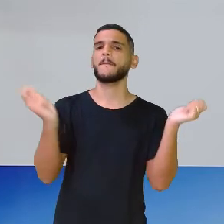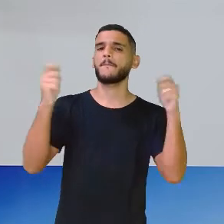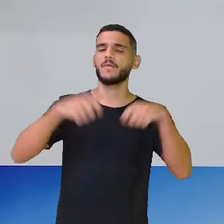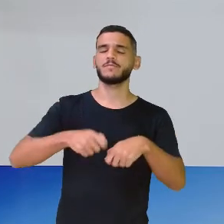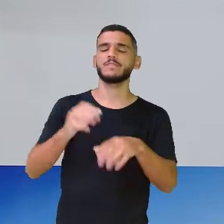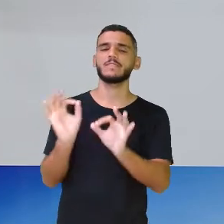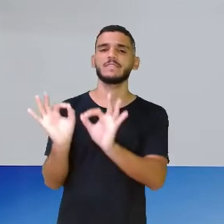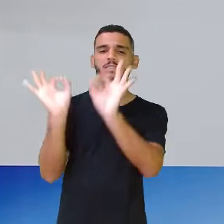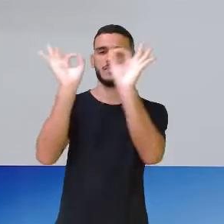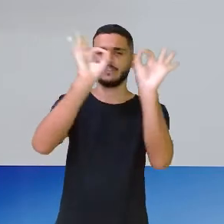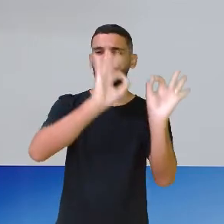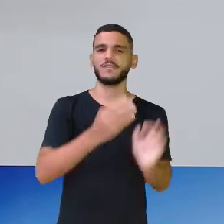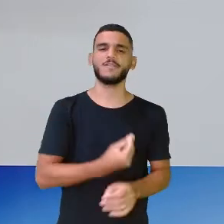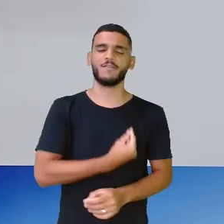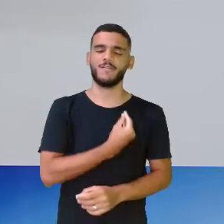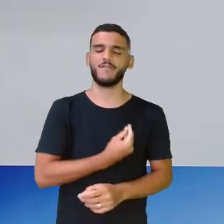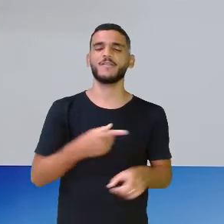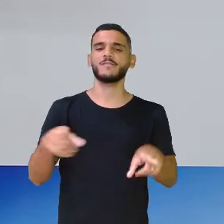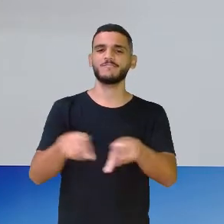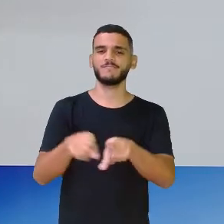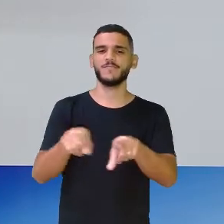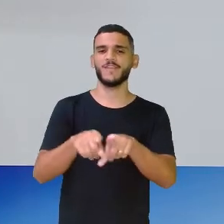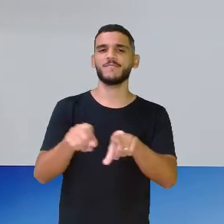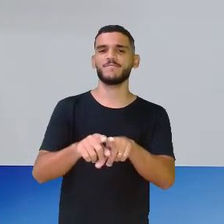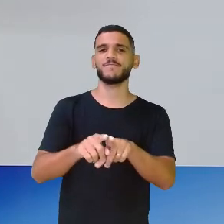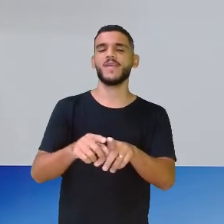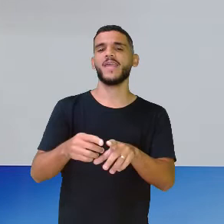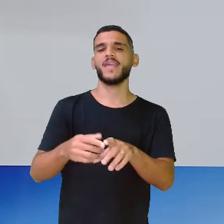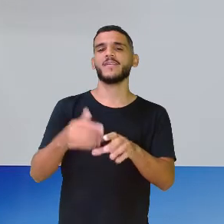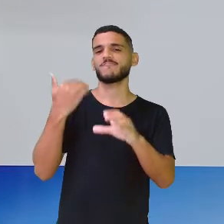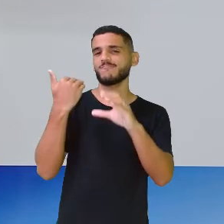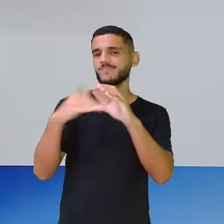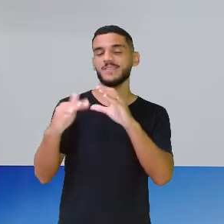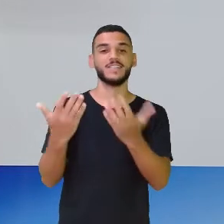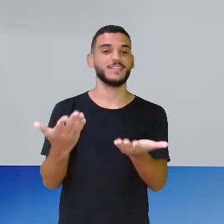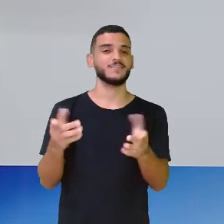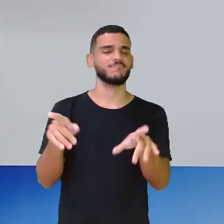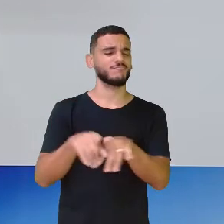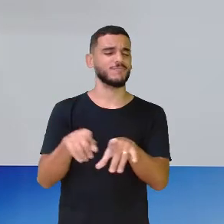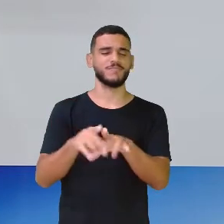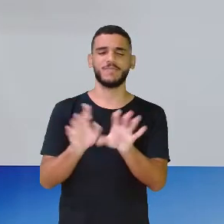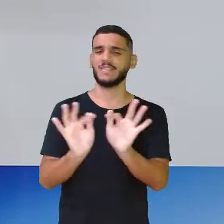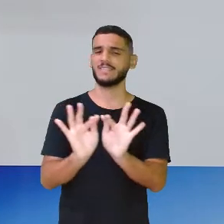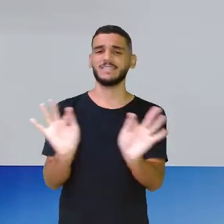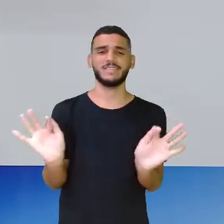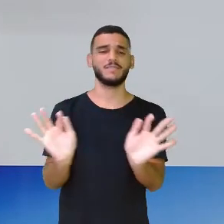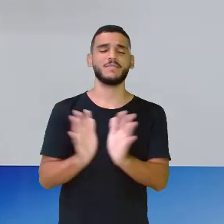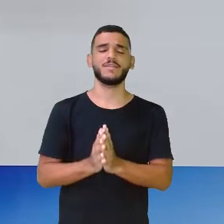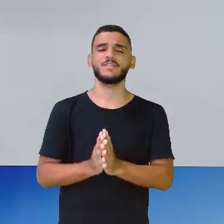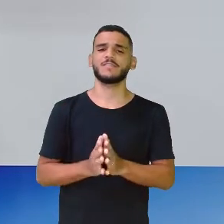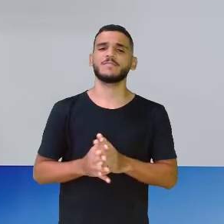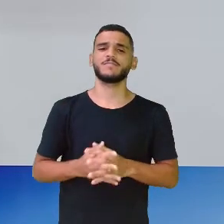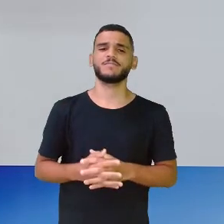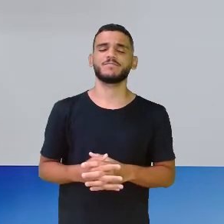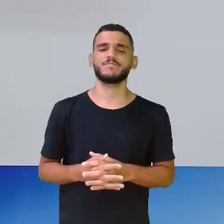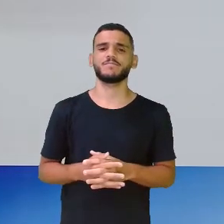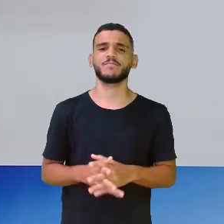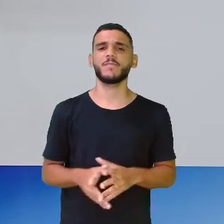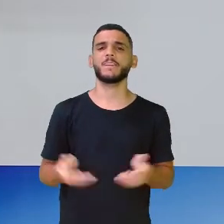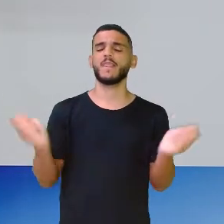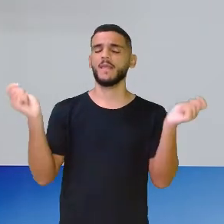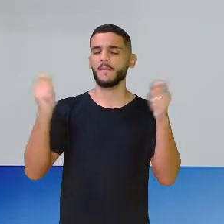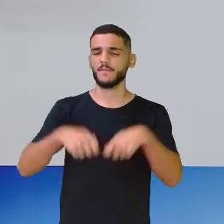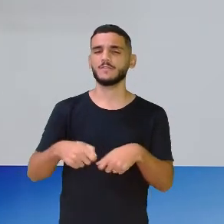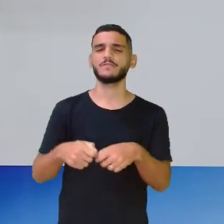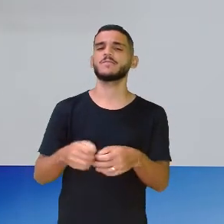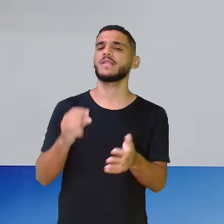aula ao vivo, você também pode mandar sua mensagem para mim. Mensagem, professora? Claro, pode mandar uma mensagem